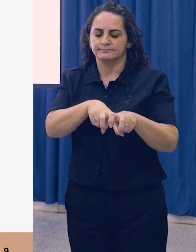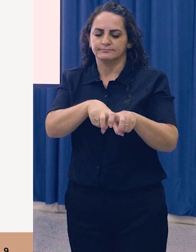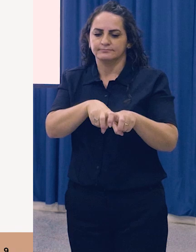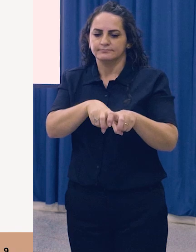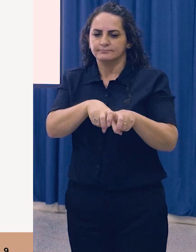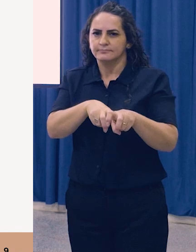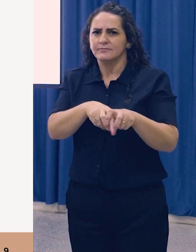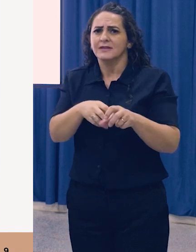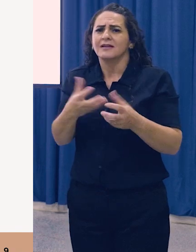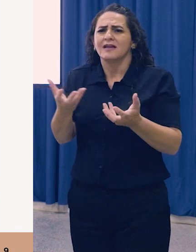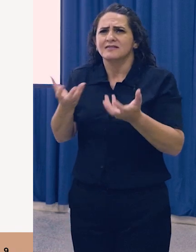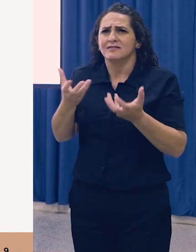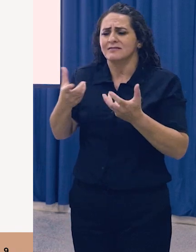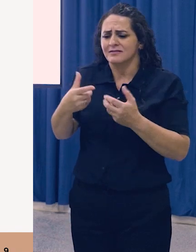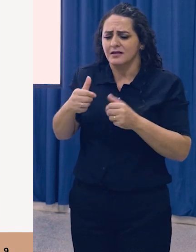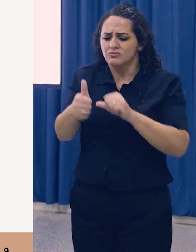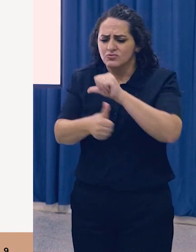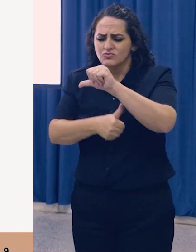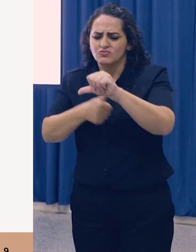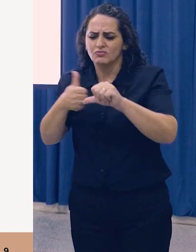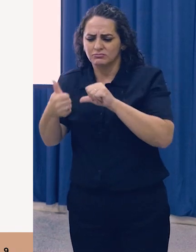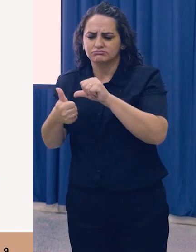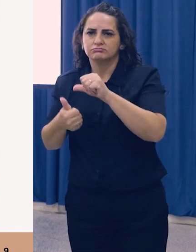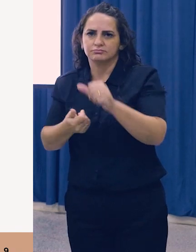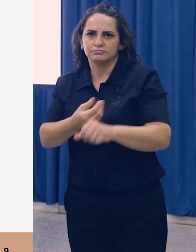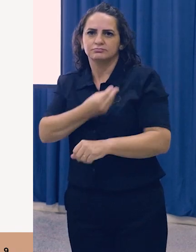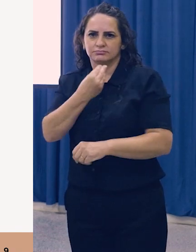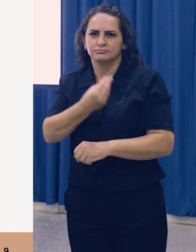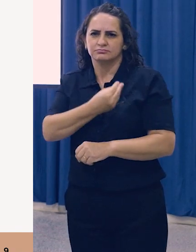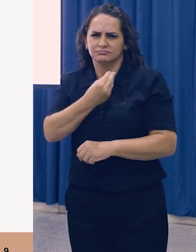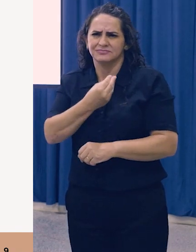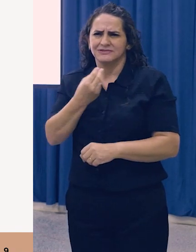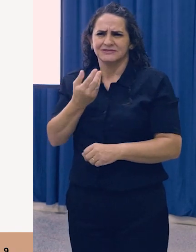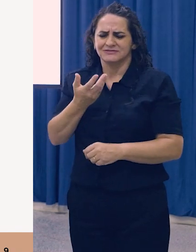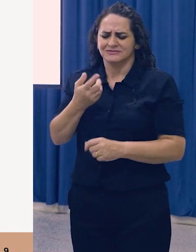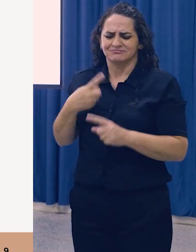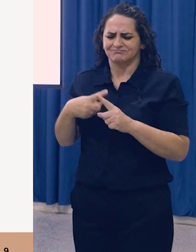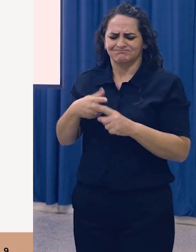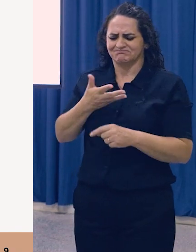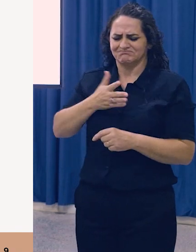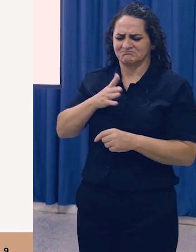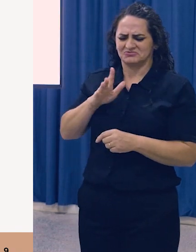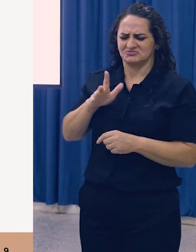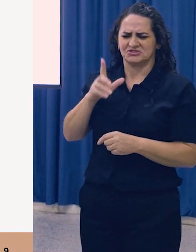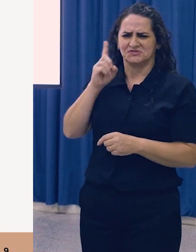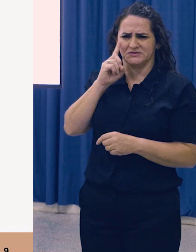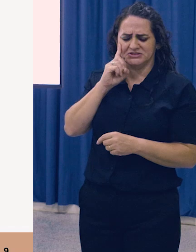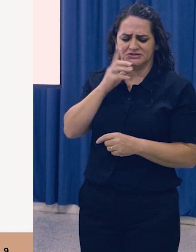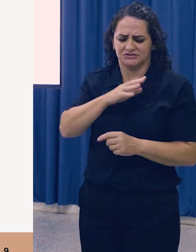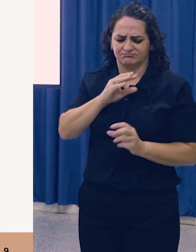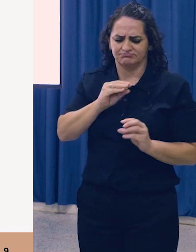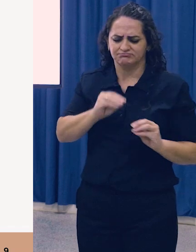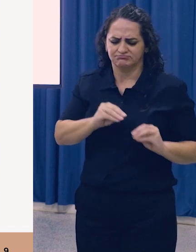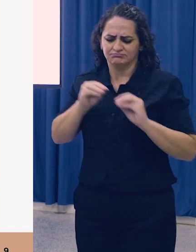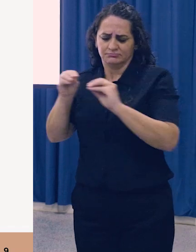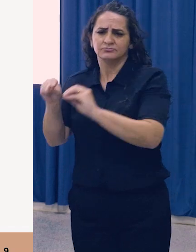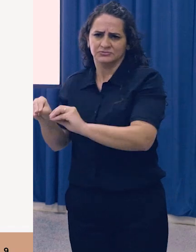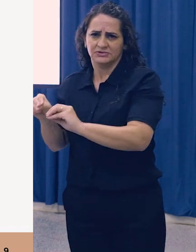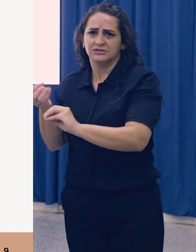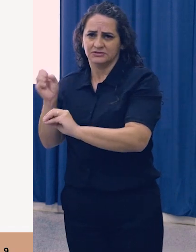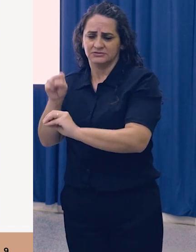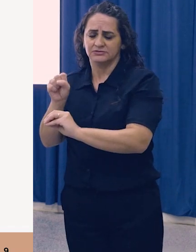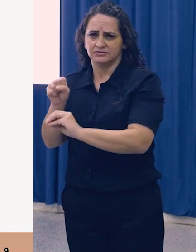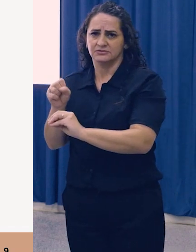que quer sair daquela vida do cotidiano dela, não tá gostando da vida que ela tá